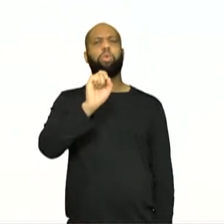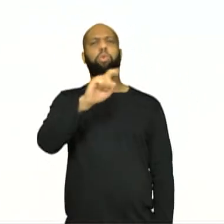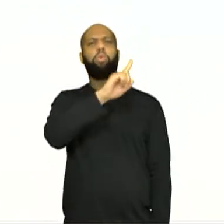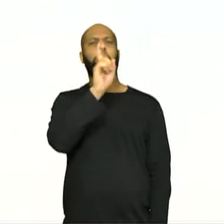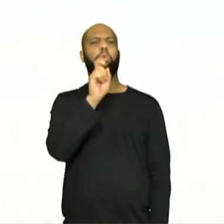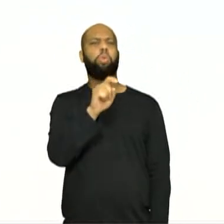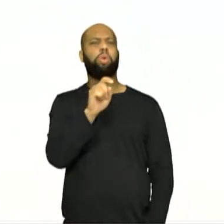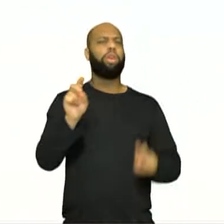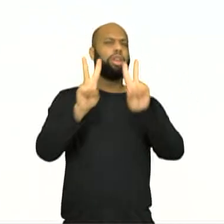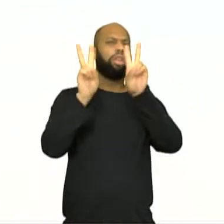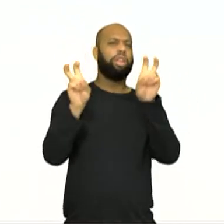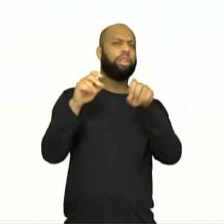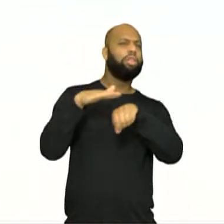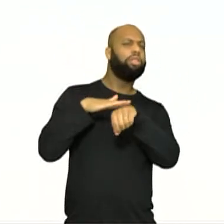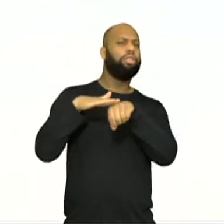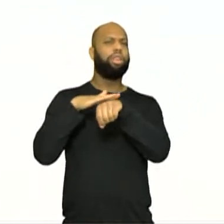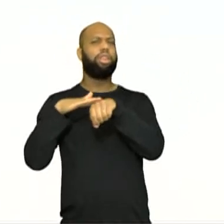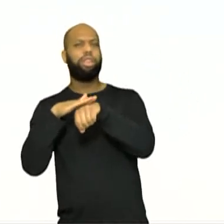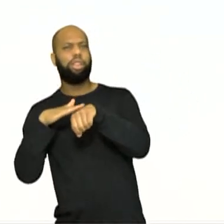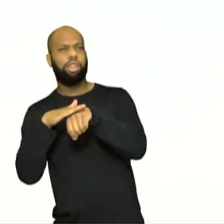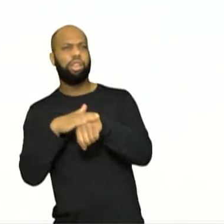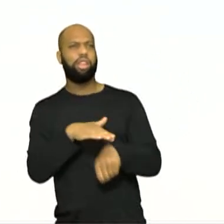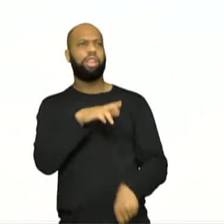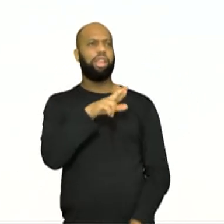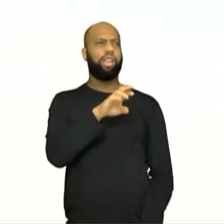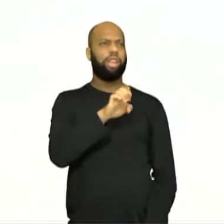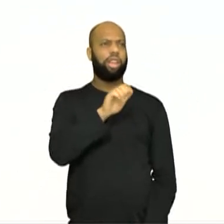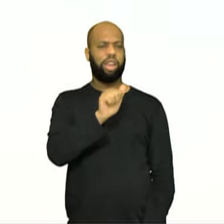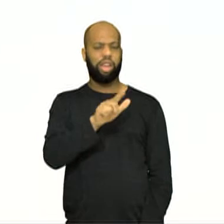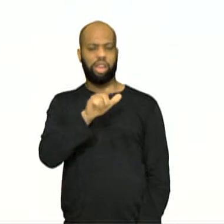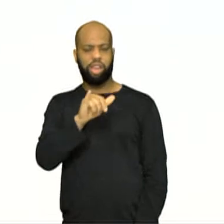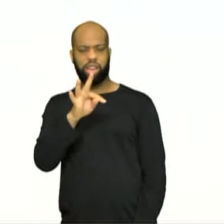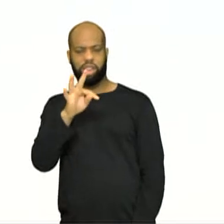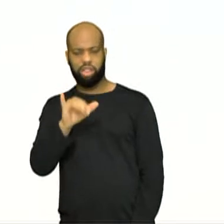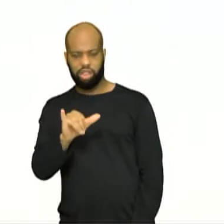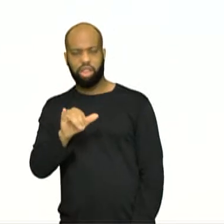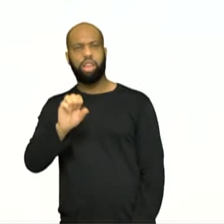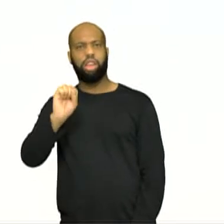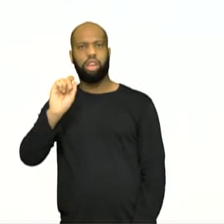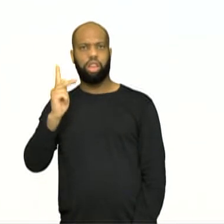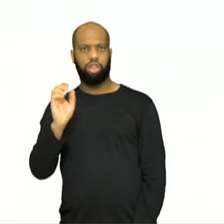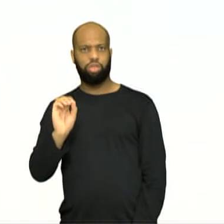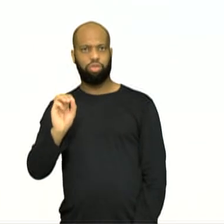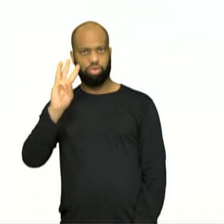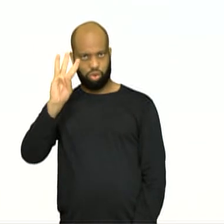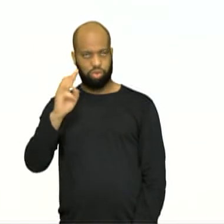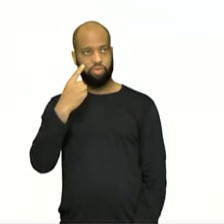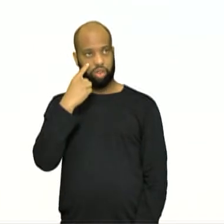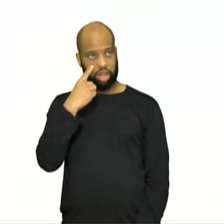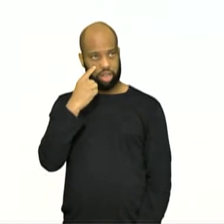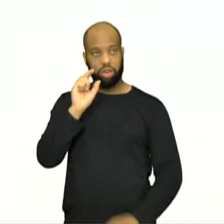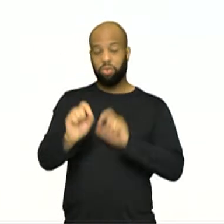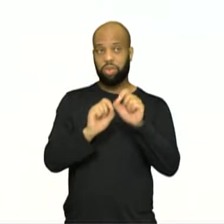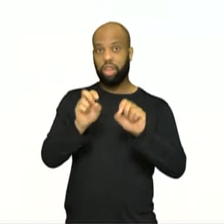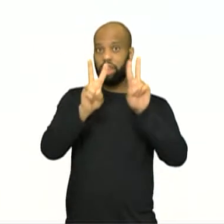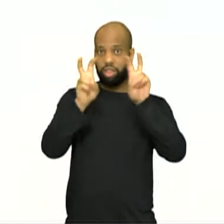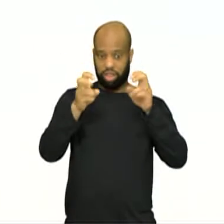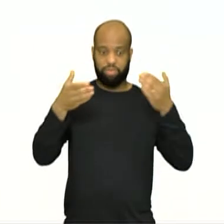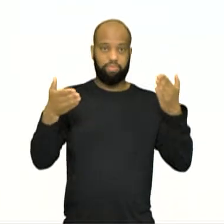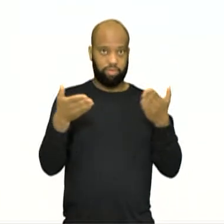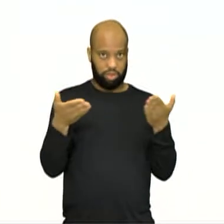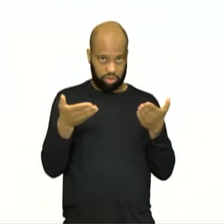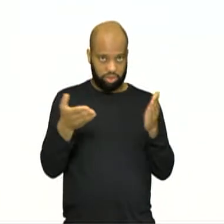esses ratinhos estão falando? Reality show. Veja a atualidade do assunto aqui. Vamos à atividade,